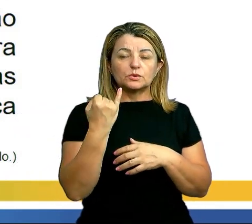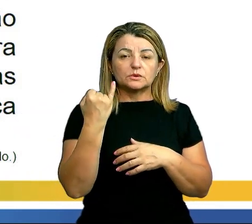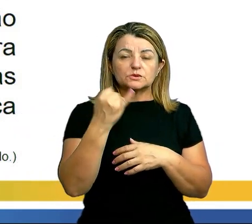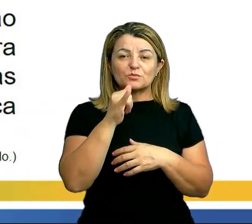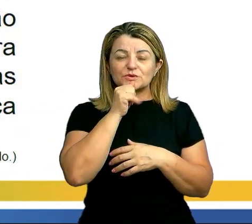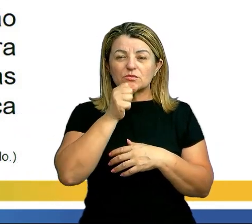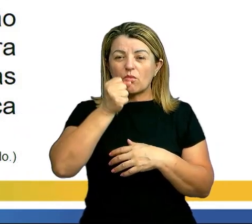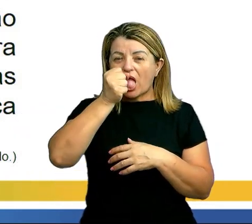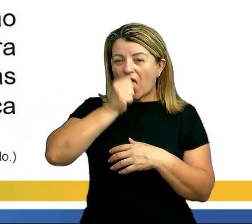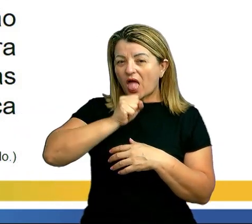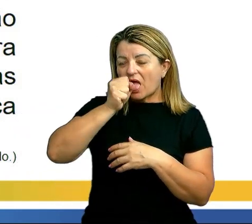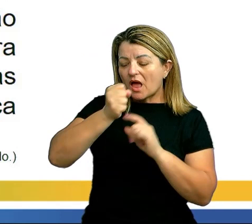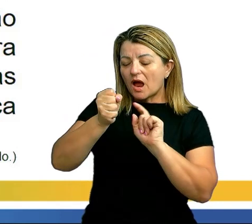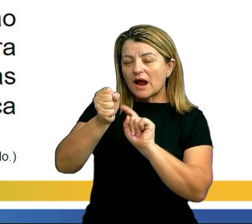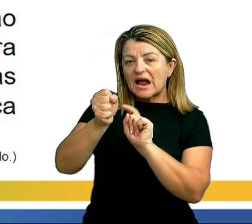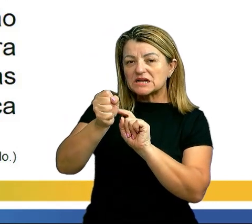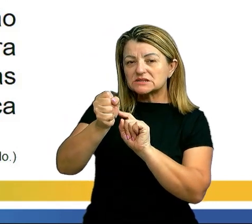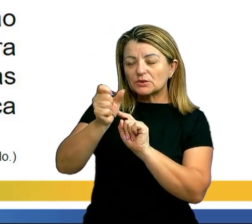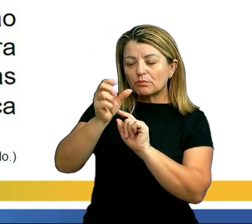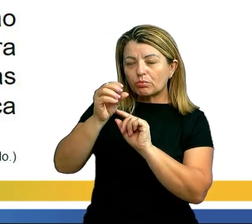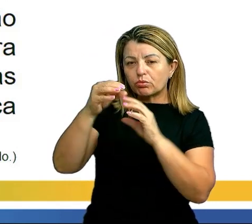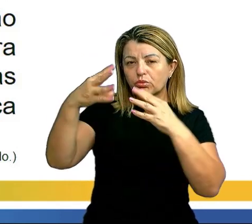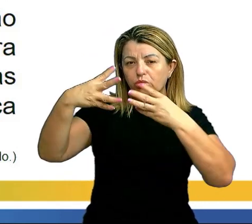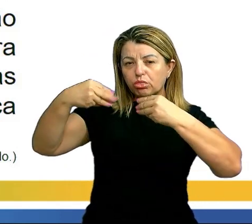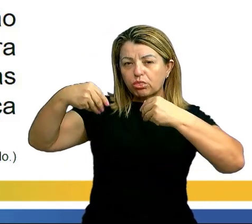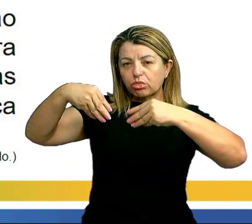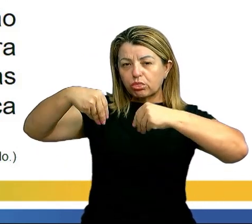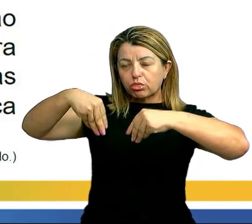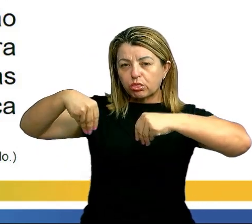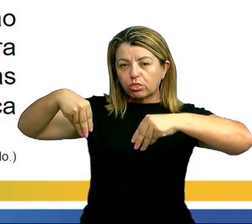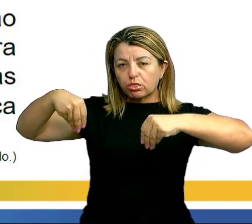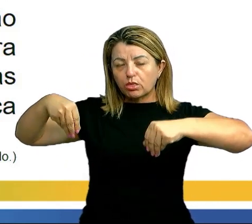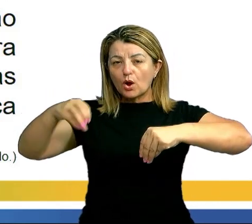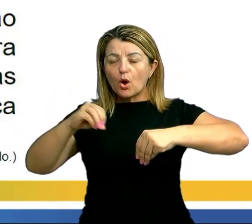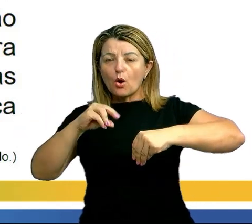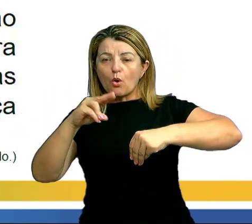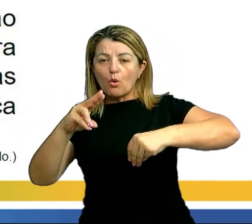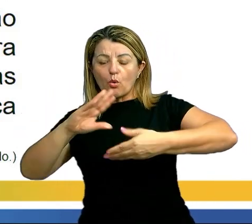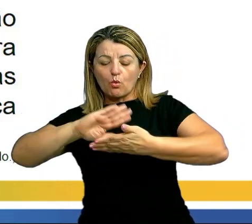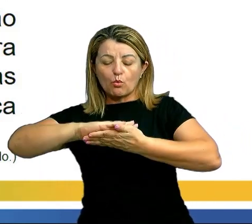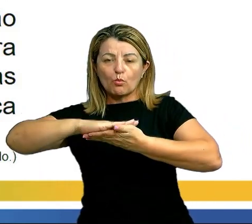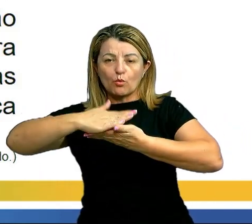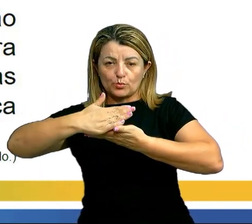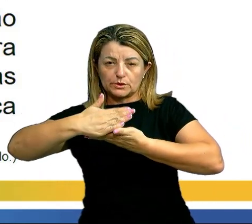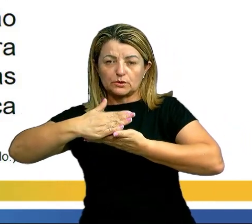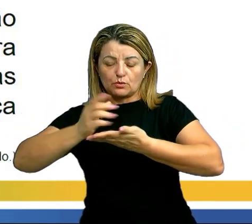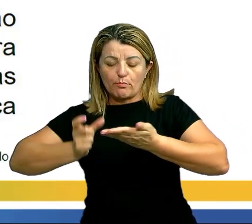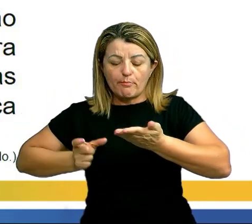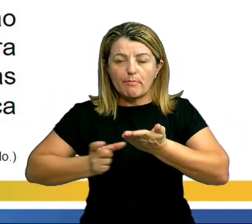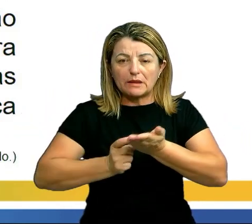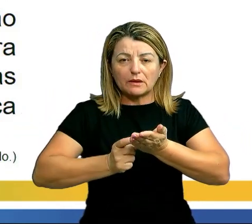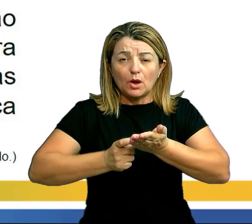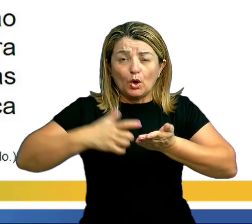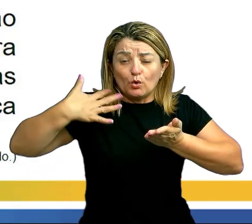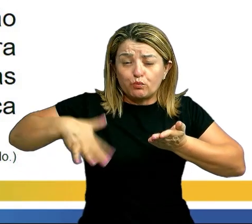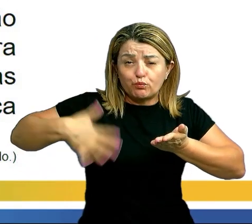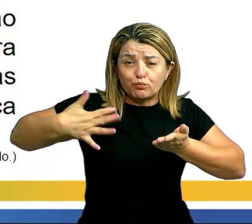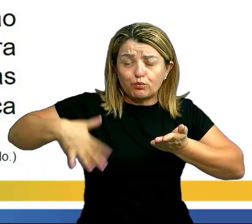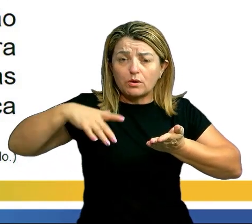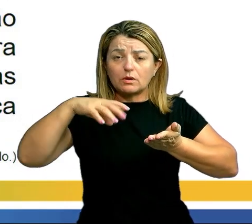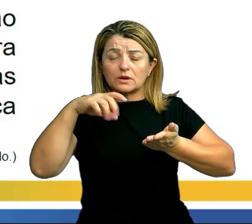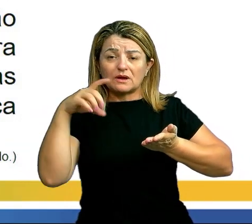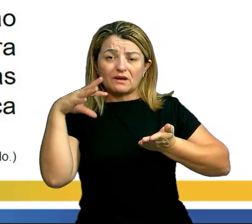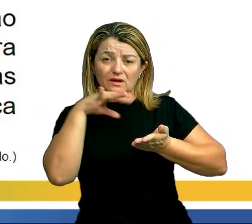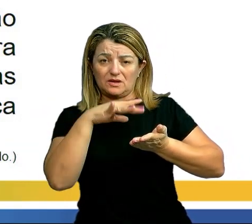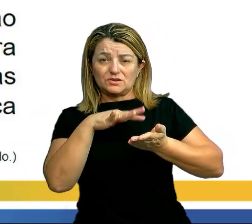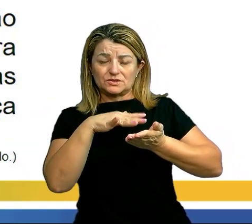casquinha de sorvete não derreta, ou que a bateria de um laptop não sobreaqueça. Mas vamos ser sinceros, qualquer um fora das profissões